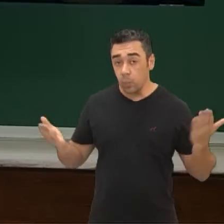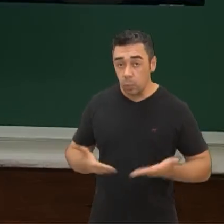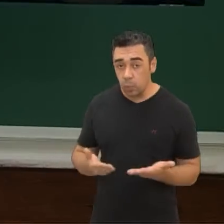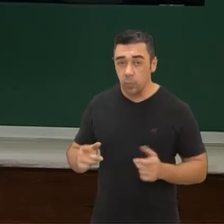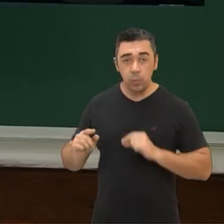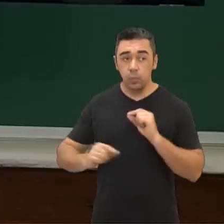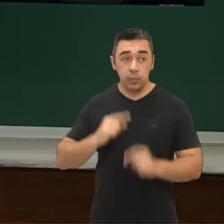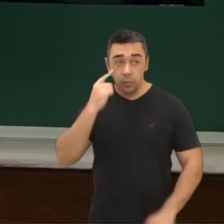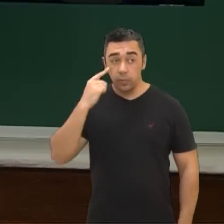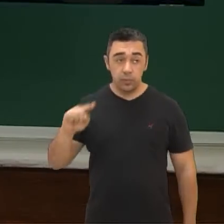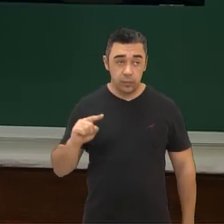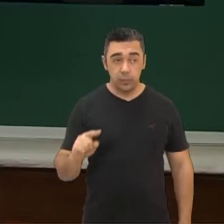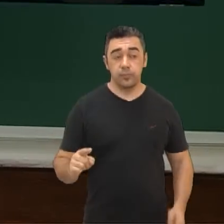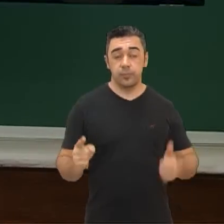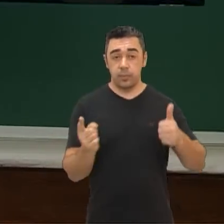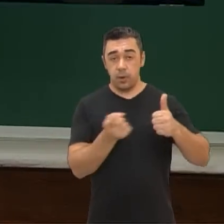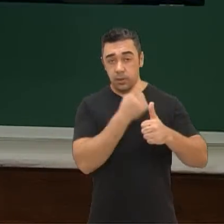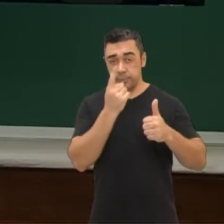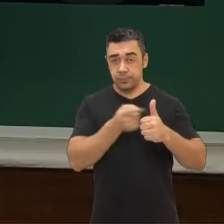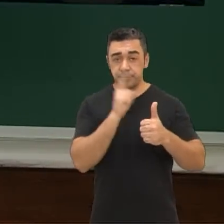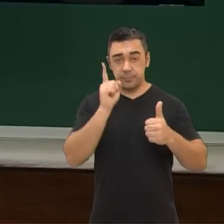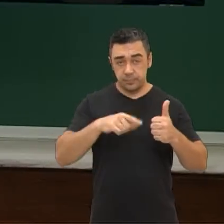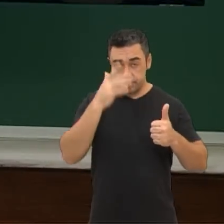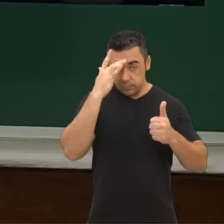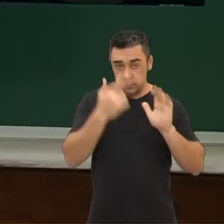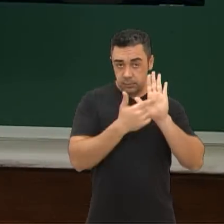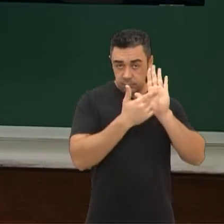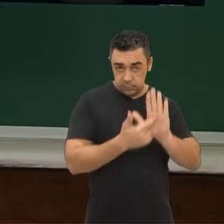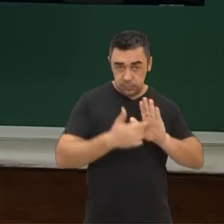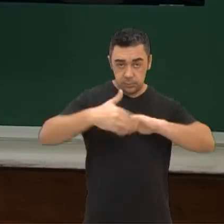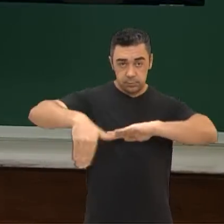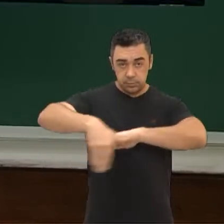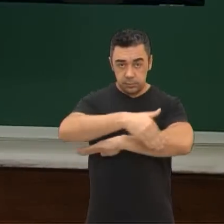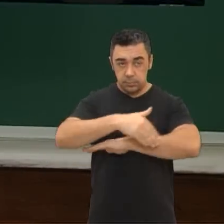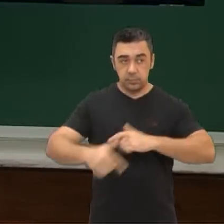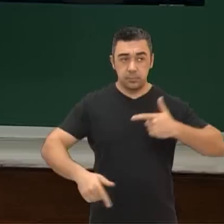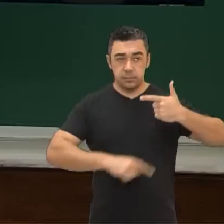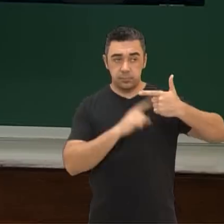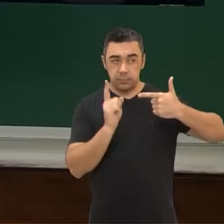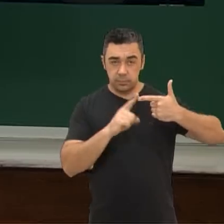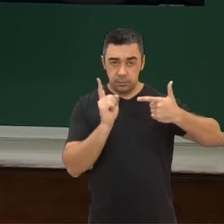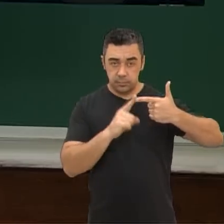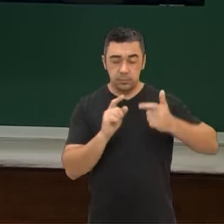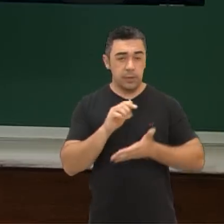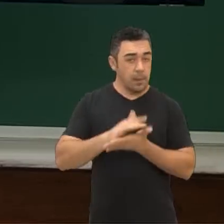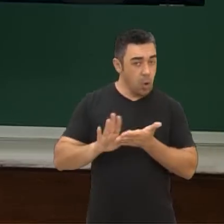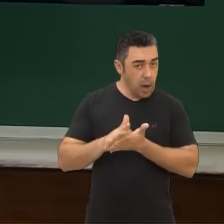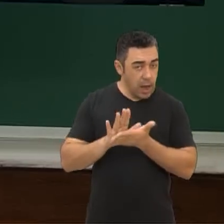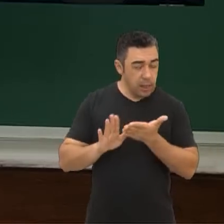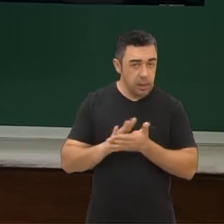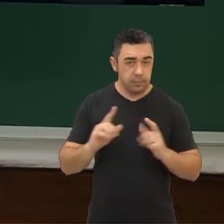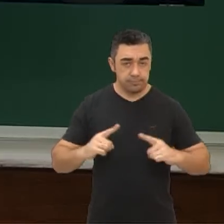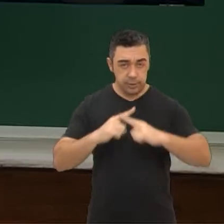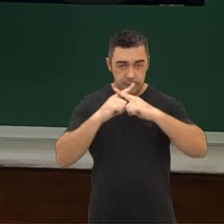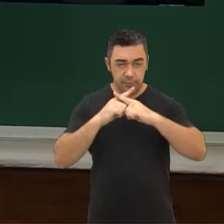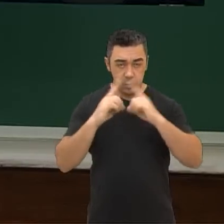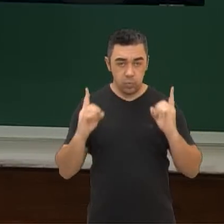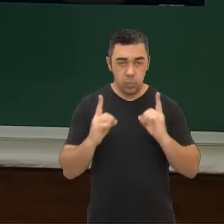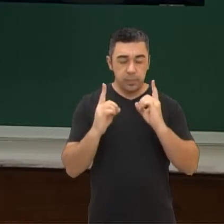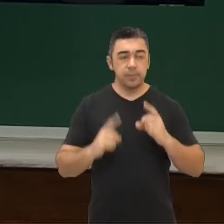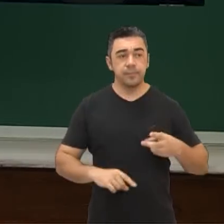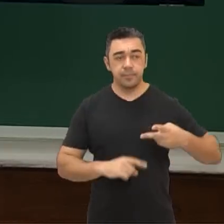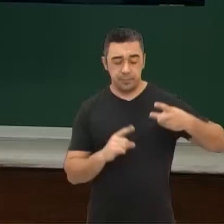Muito bem, pessoal. Agora que vocês tiveram um tempo aí para desenvolver essa embolada, esse desafio, falar sobre coisas engraçadas do dia a dia